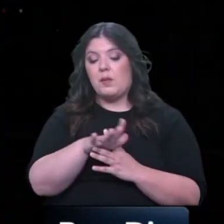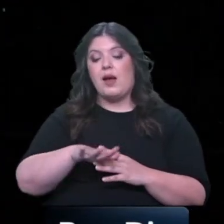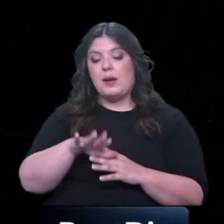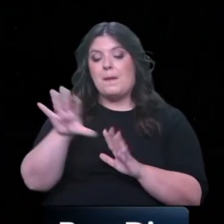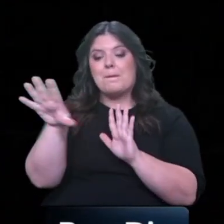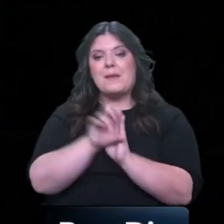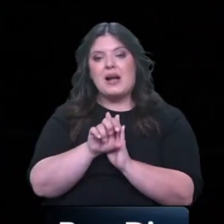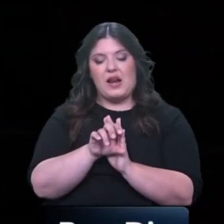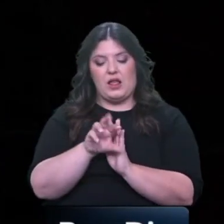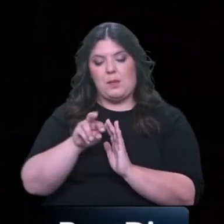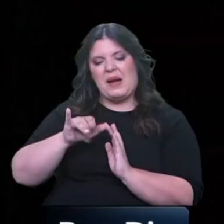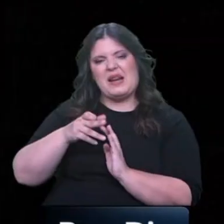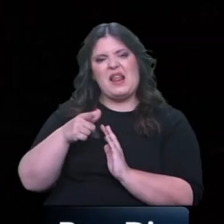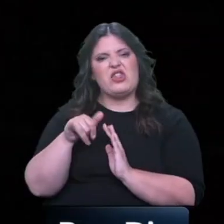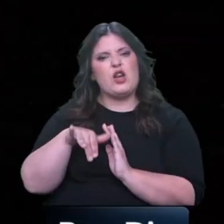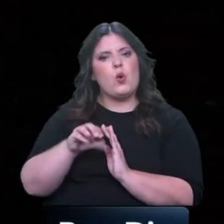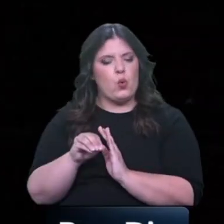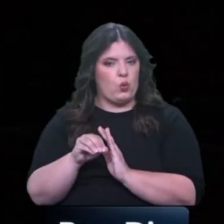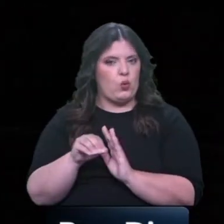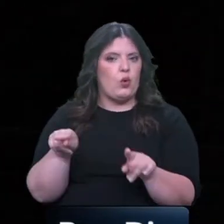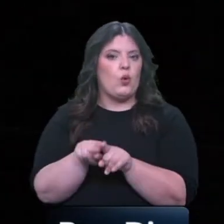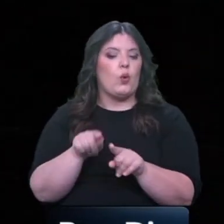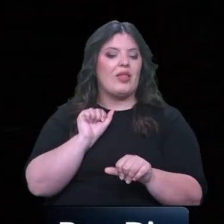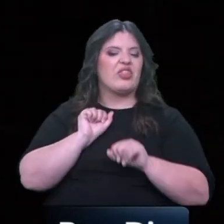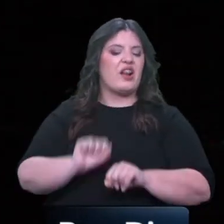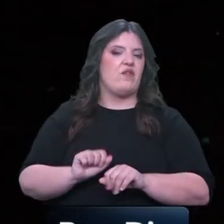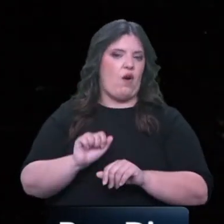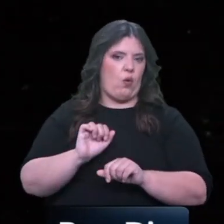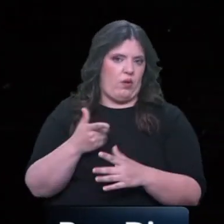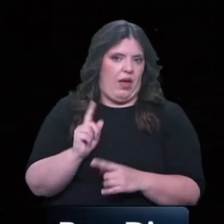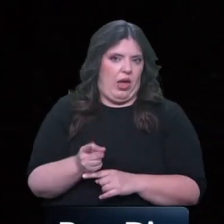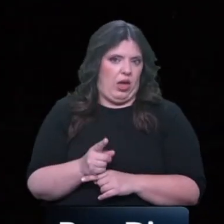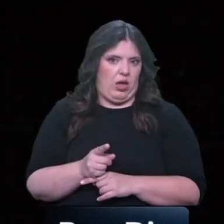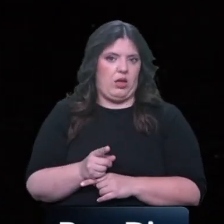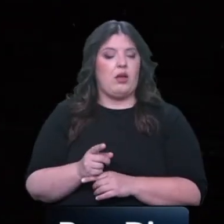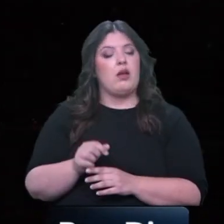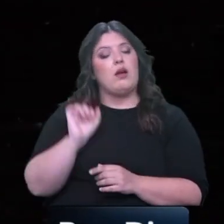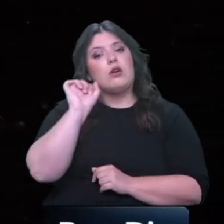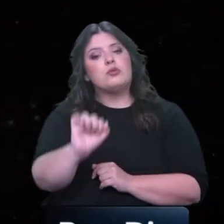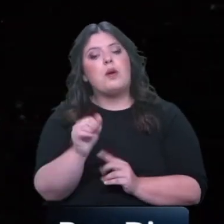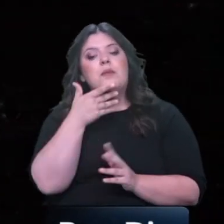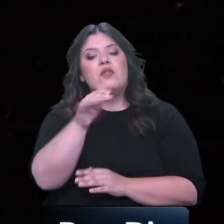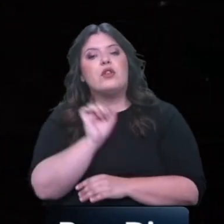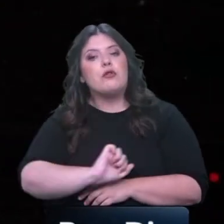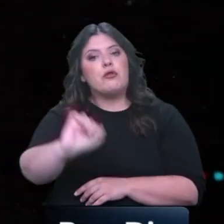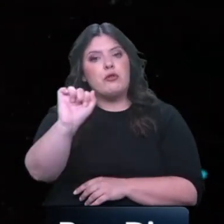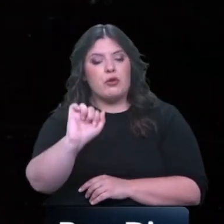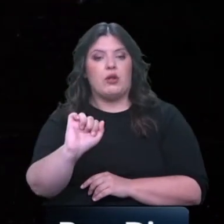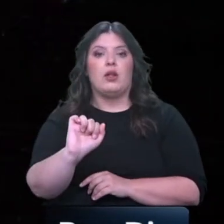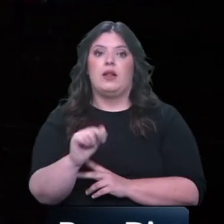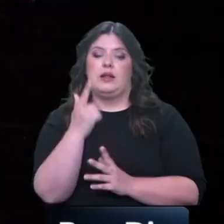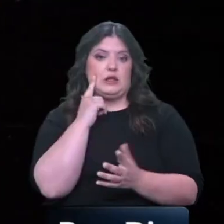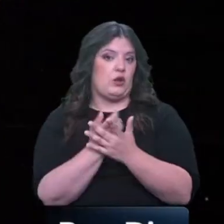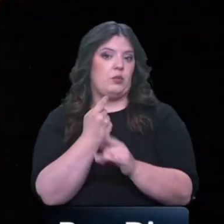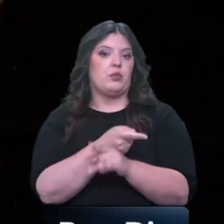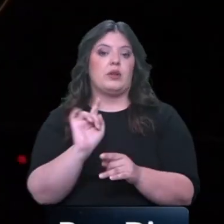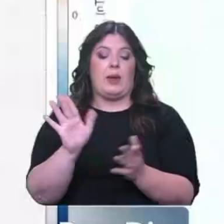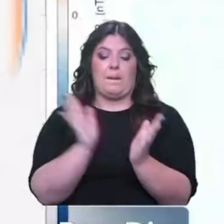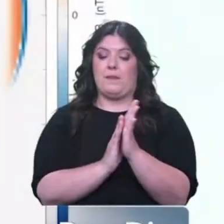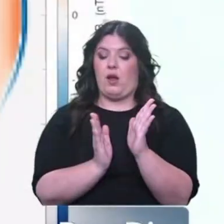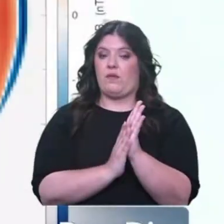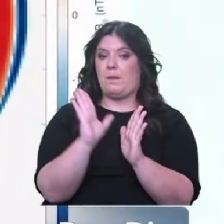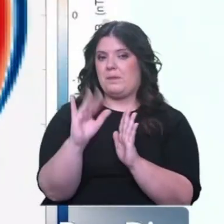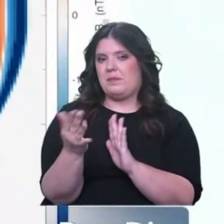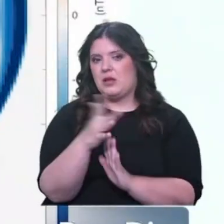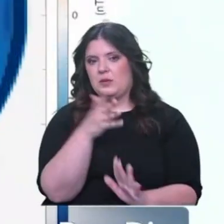magnético que atua como um travão magnético aos seus próprios ventos. Isto é notável porque é a primeira prova, mais ou